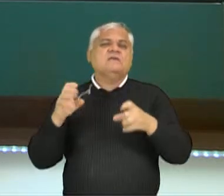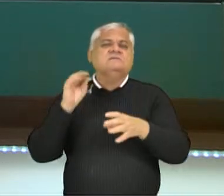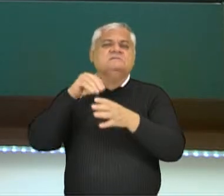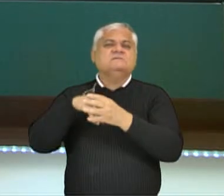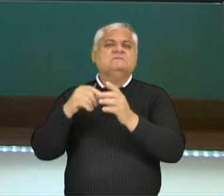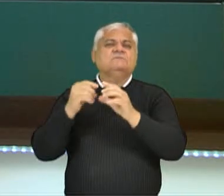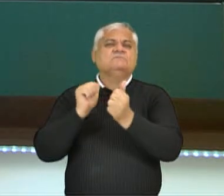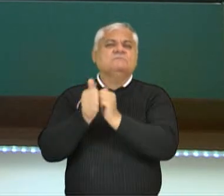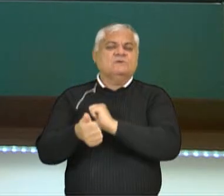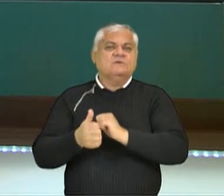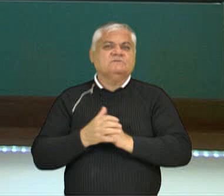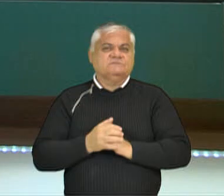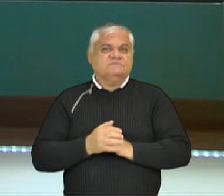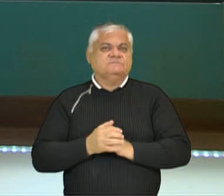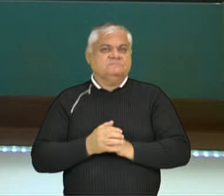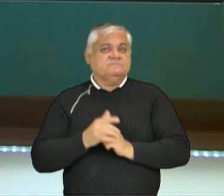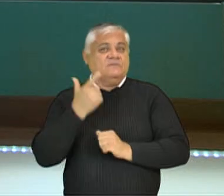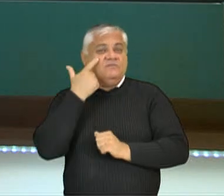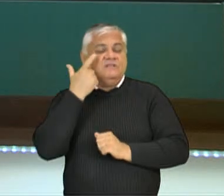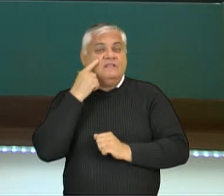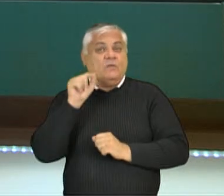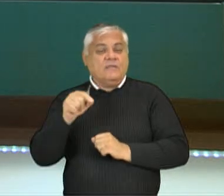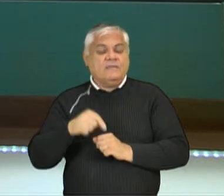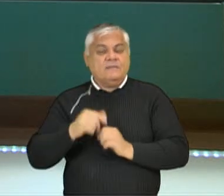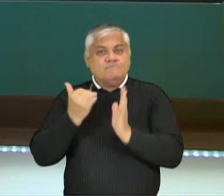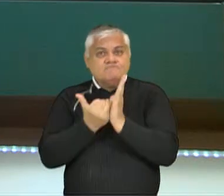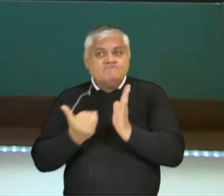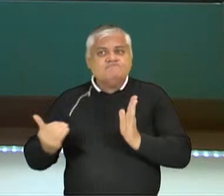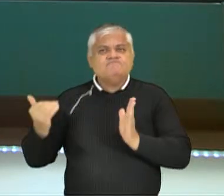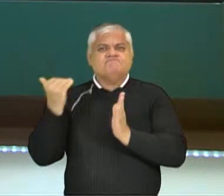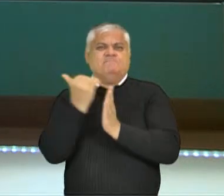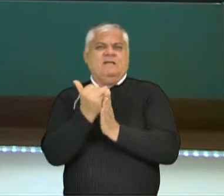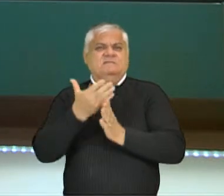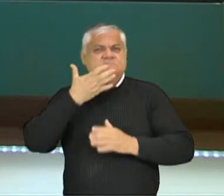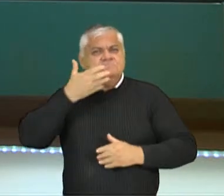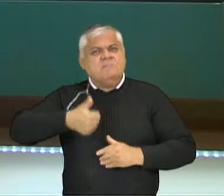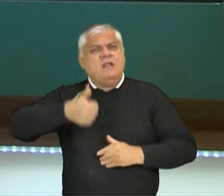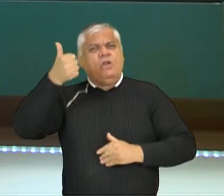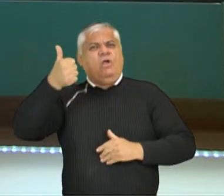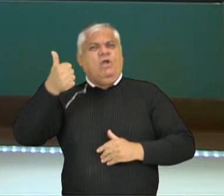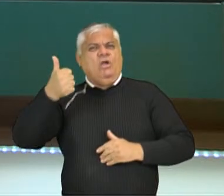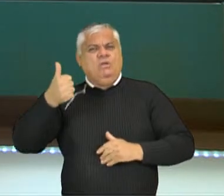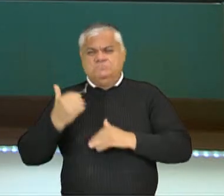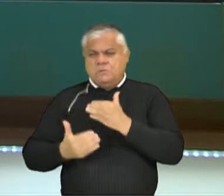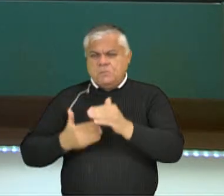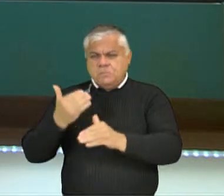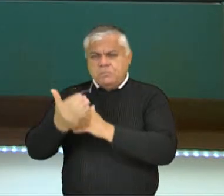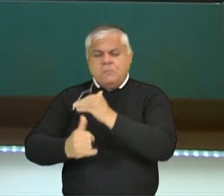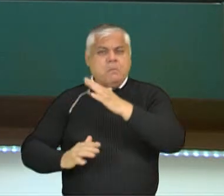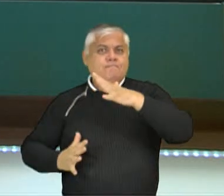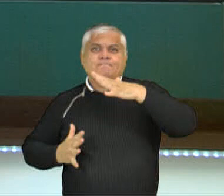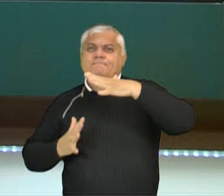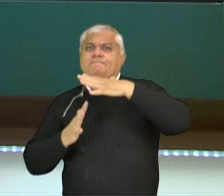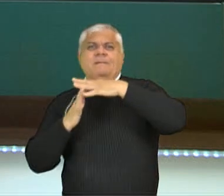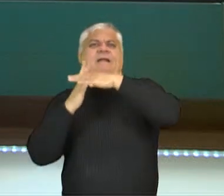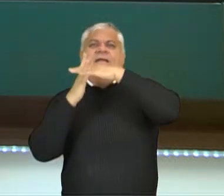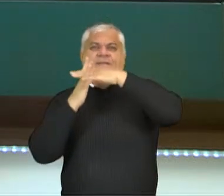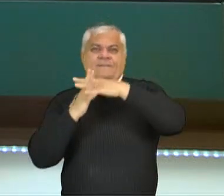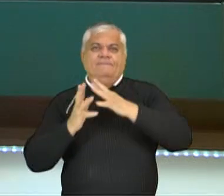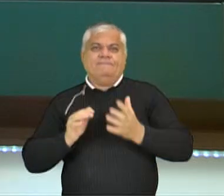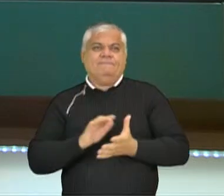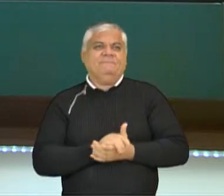do esporte? Eu vou tentar maximizar. O que é maximizar? É deixar cada vez melhor, chegar no nível máximo aquele